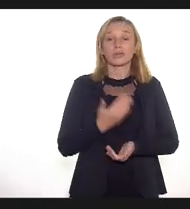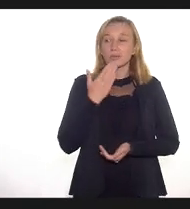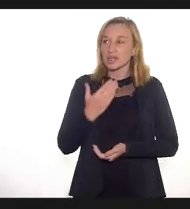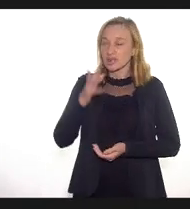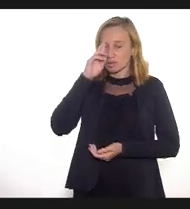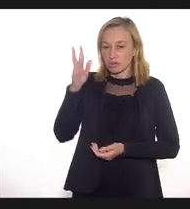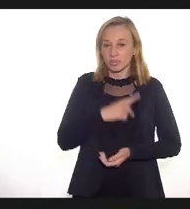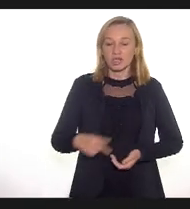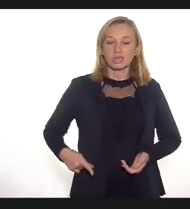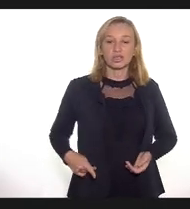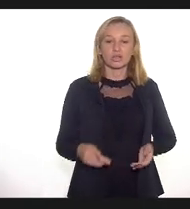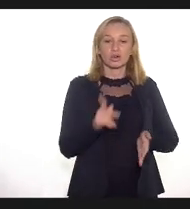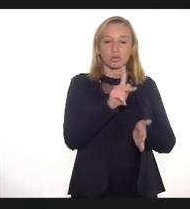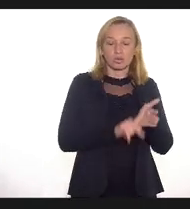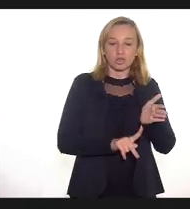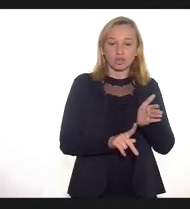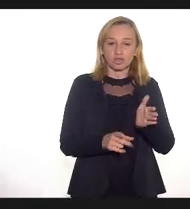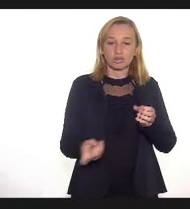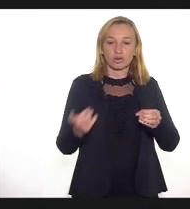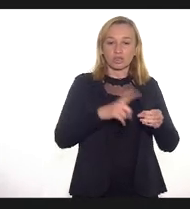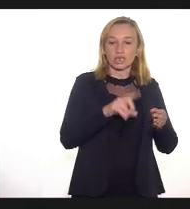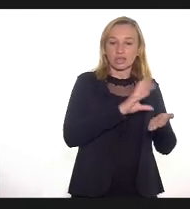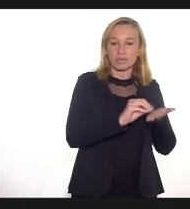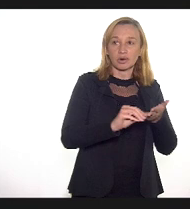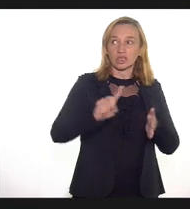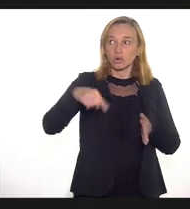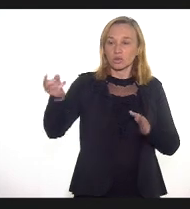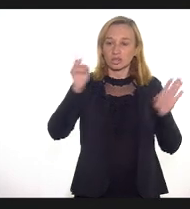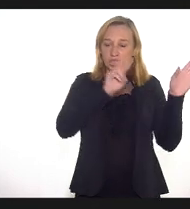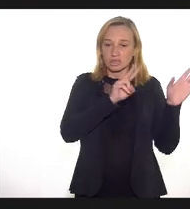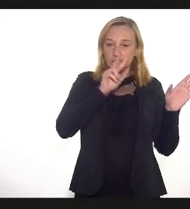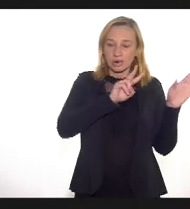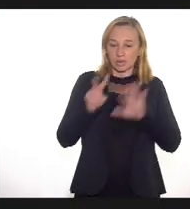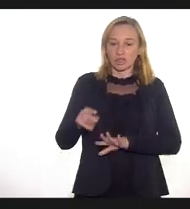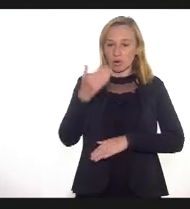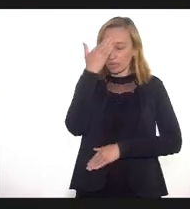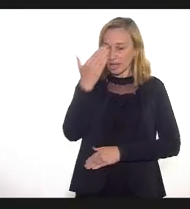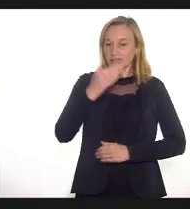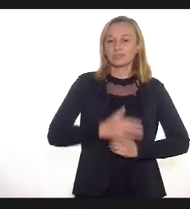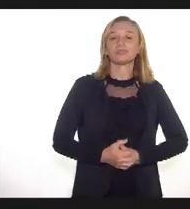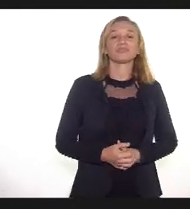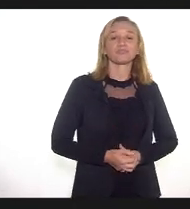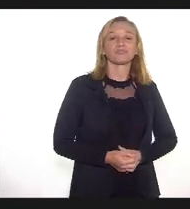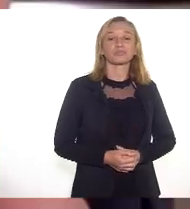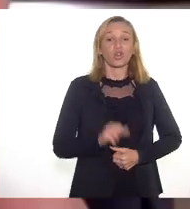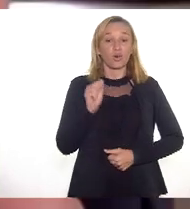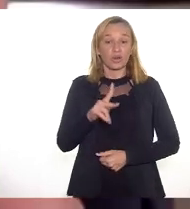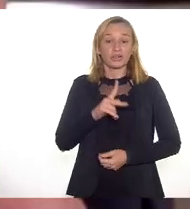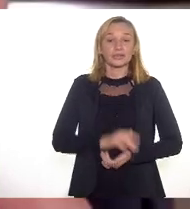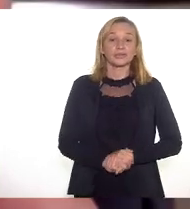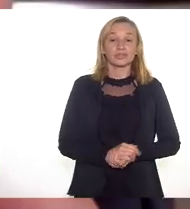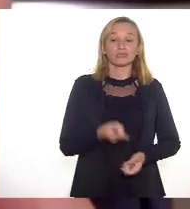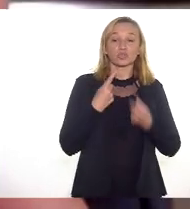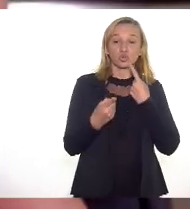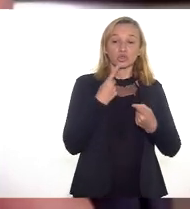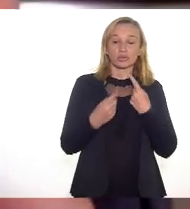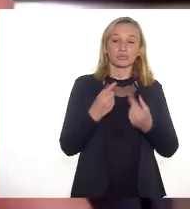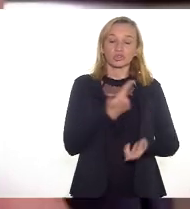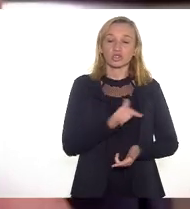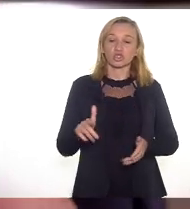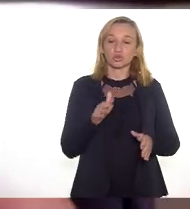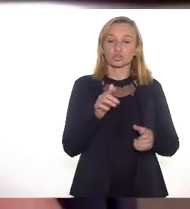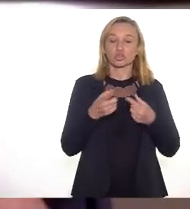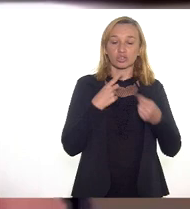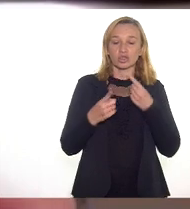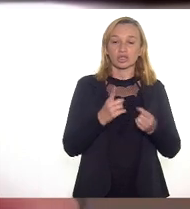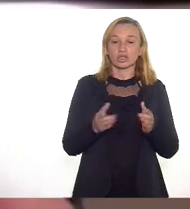presidente, para que o projeto voltasse na pauta na semana que vem. Muito obrigado. Ok. Em discussão, não havendo quem